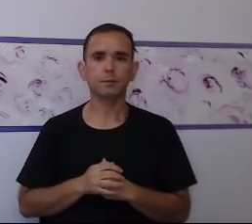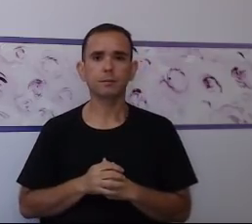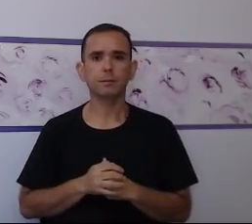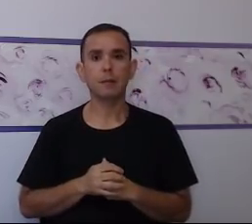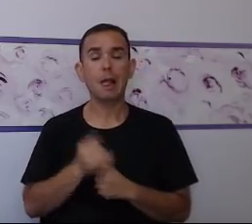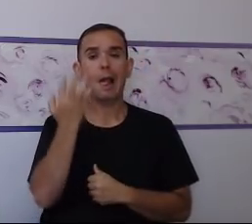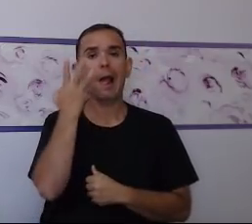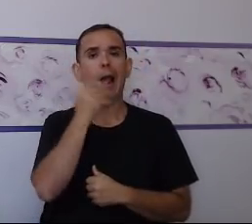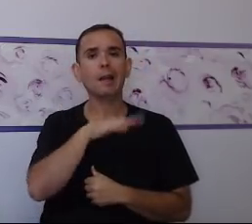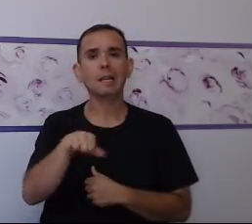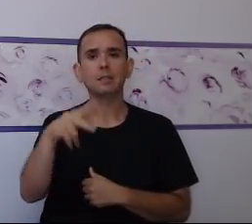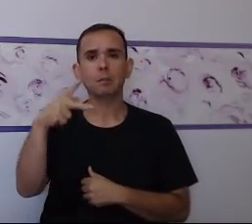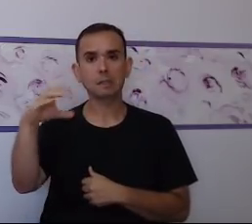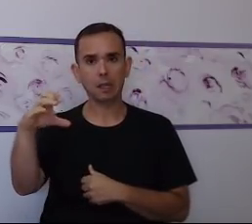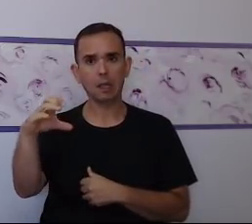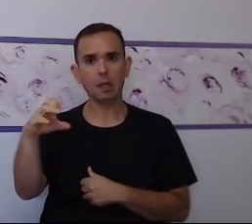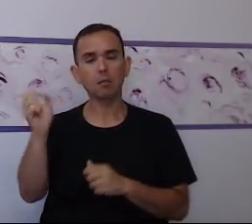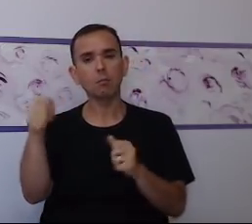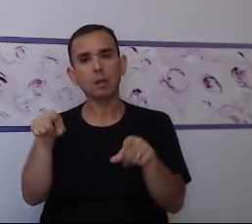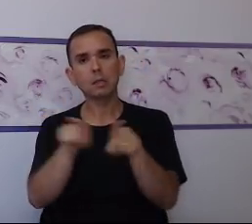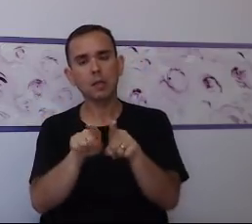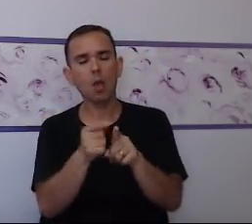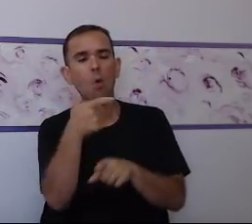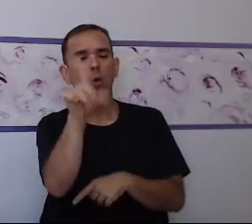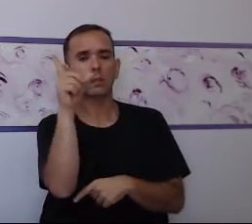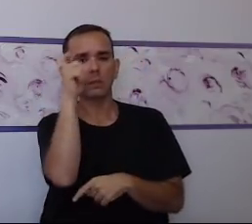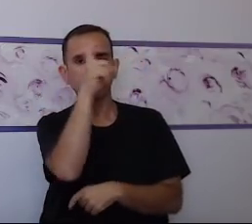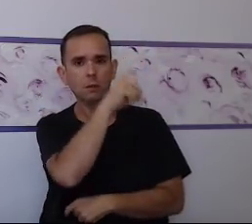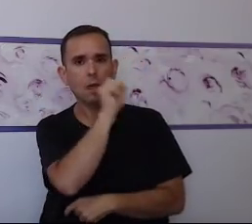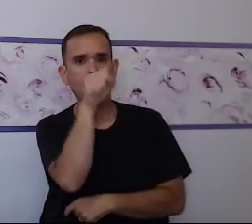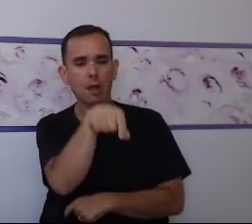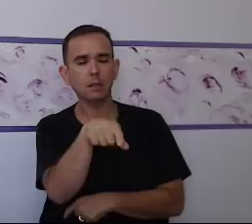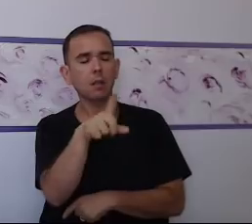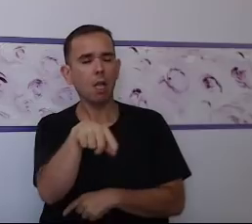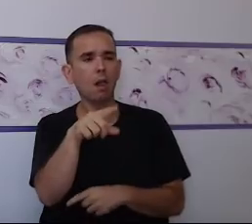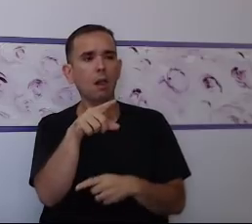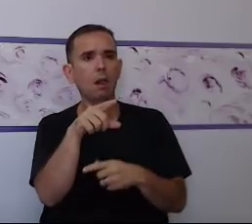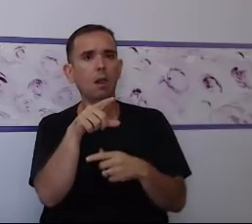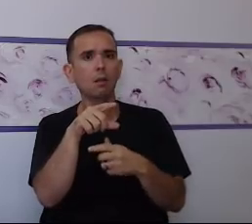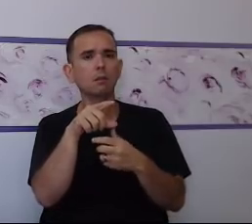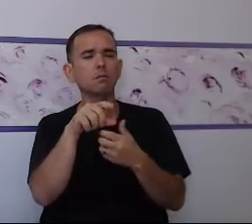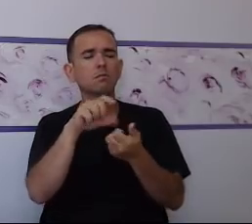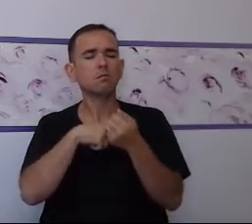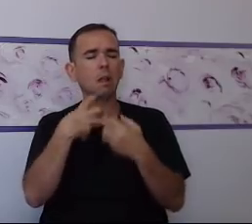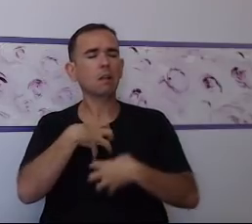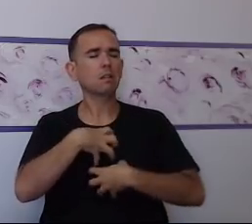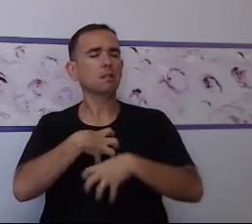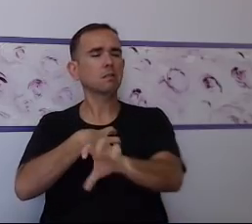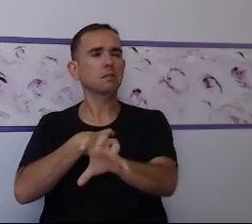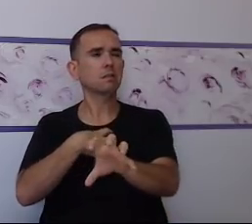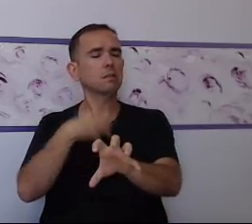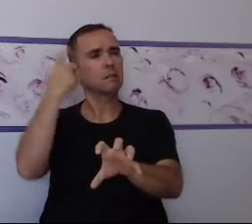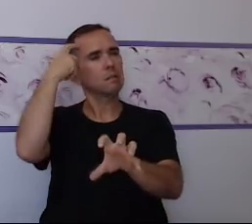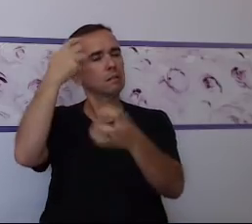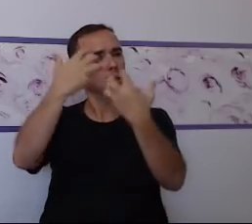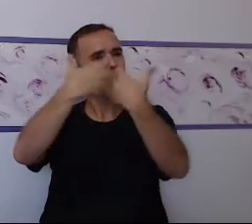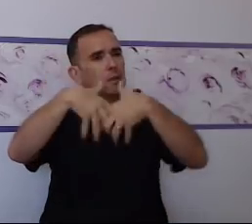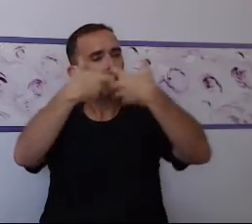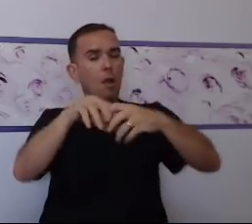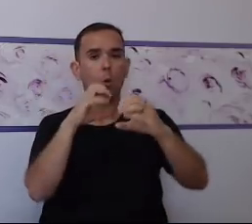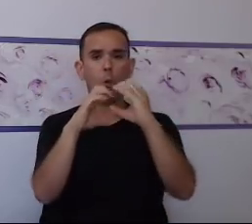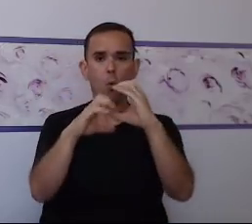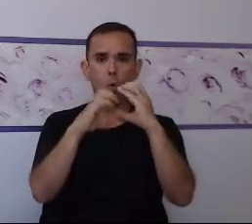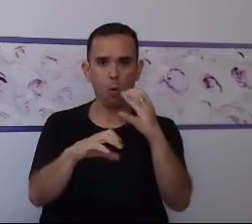As crianças com PC também podem ter outras dificuldades, como alterações sensoriais, cognitivas, de